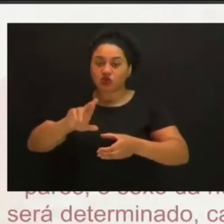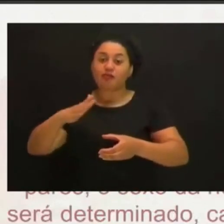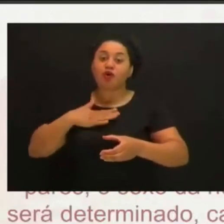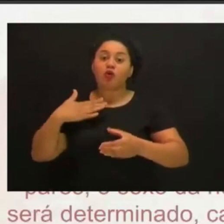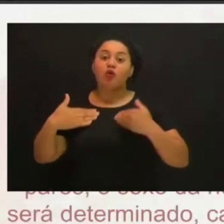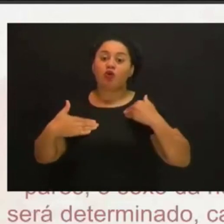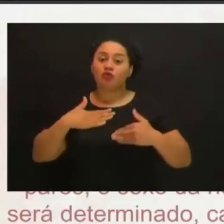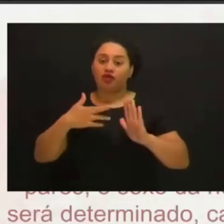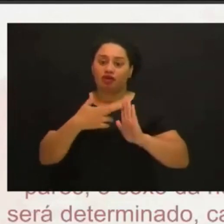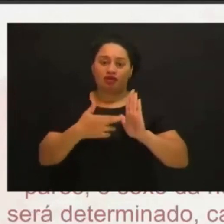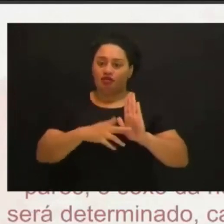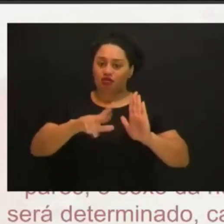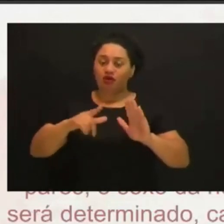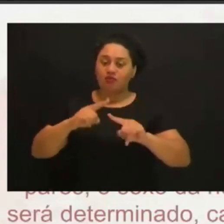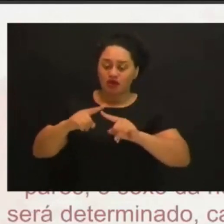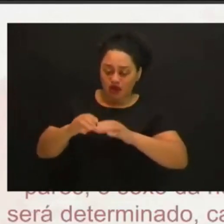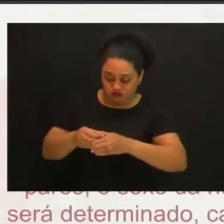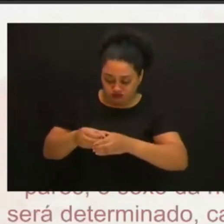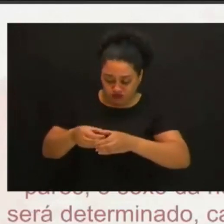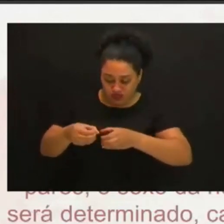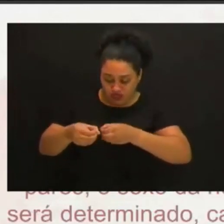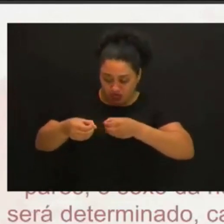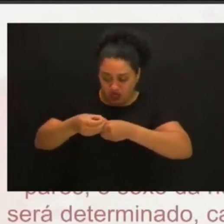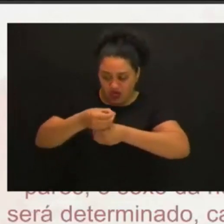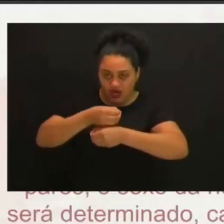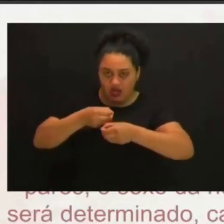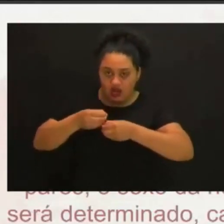Ele vai se desenvolver